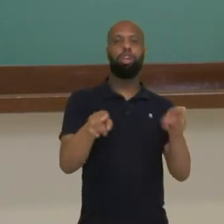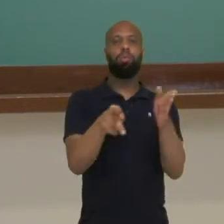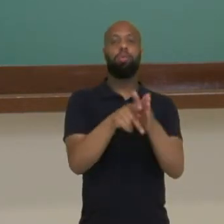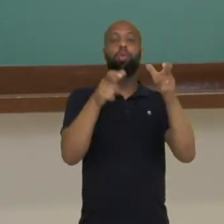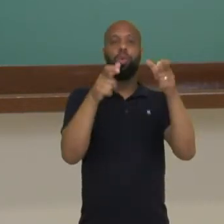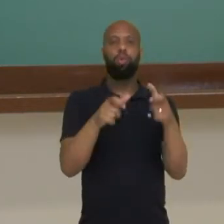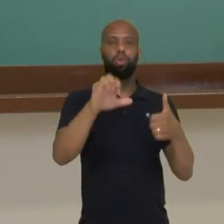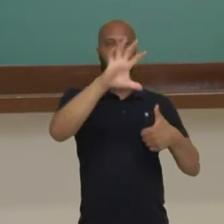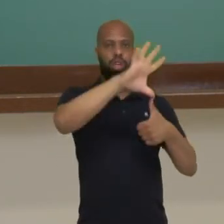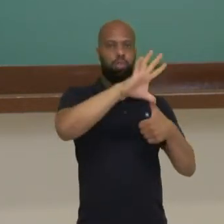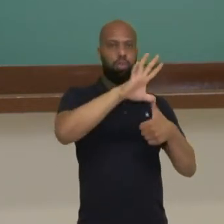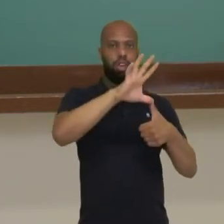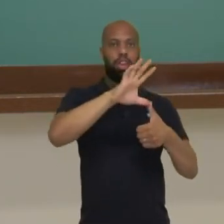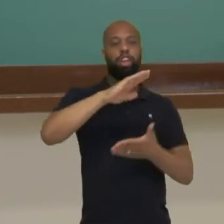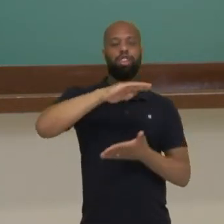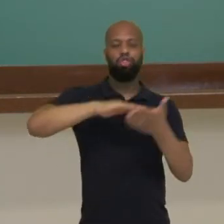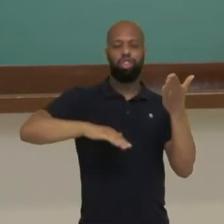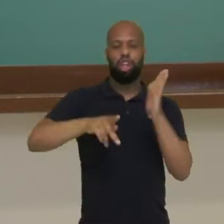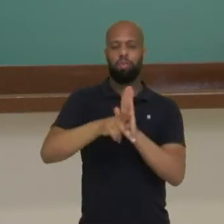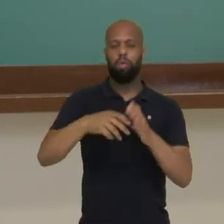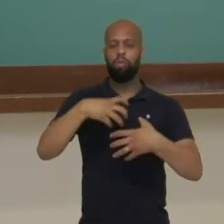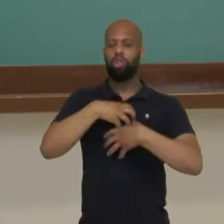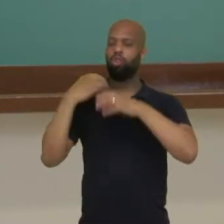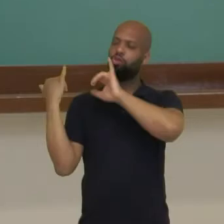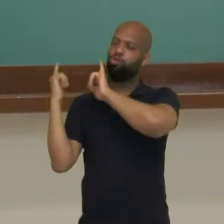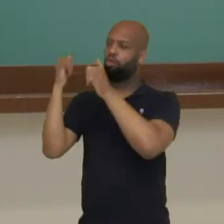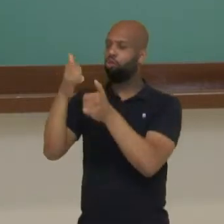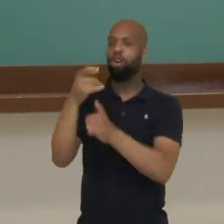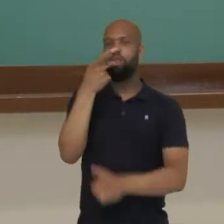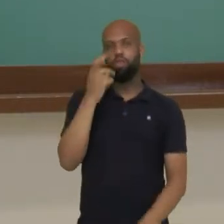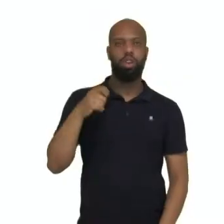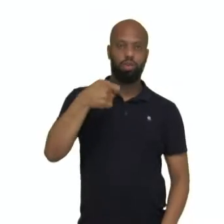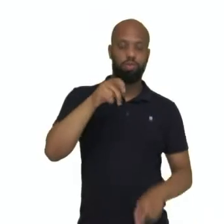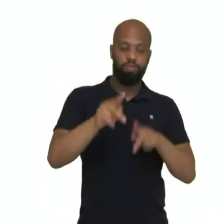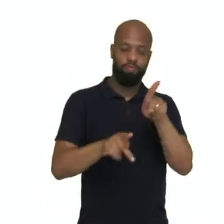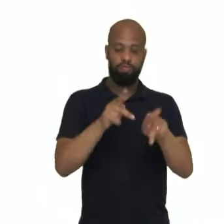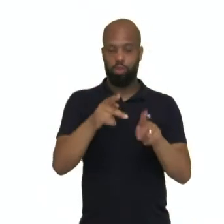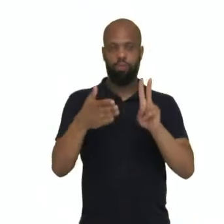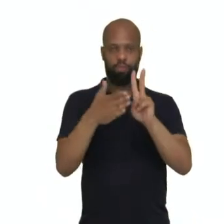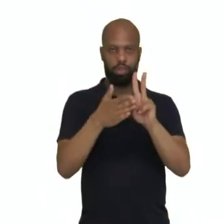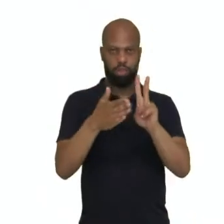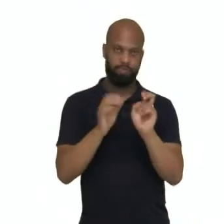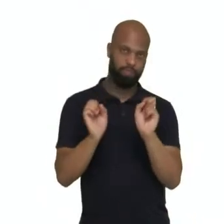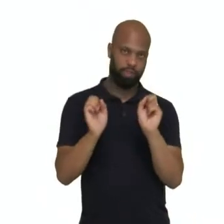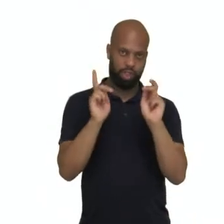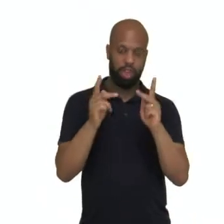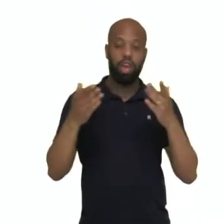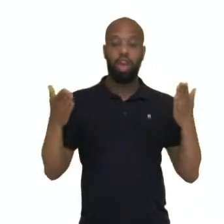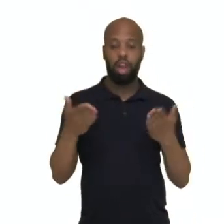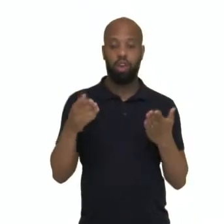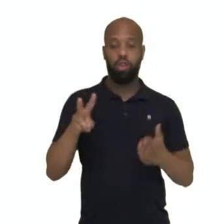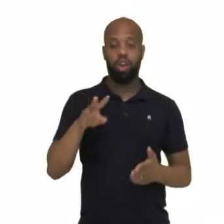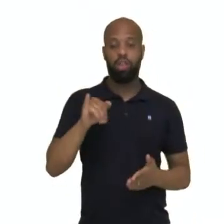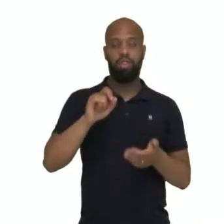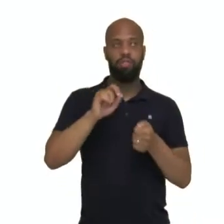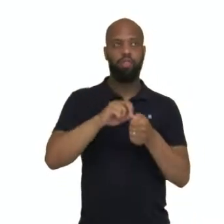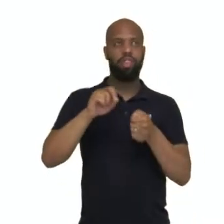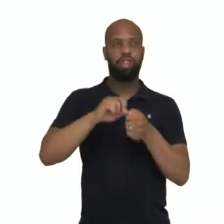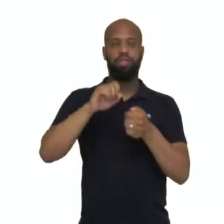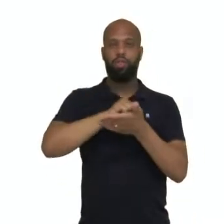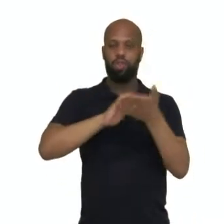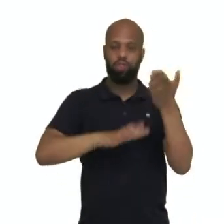aspecto mais folclórico de quando falamos dos povos indígenas. Bom, vamos fazer uma